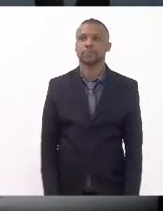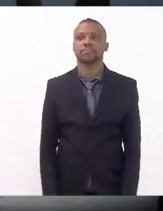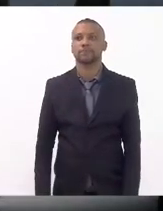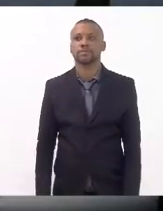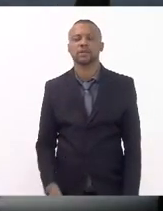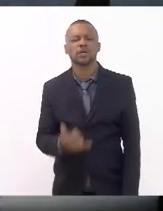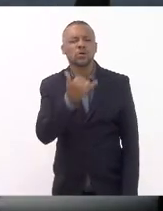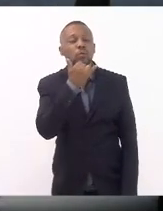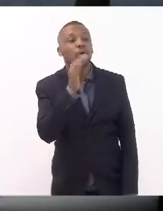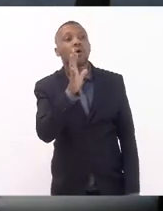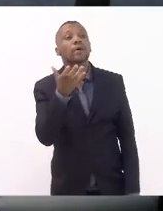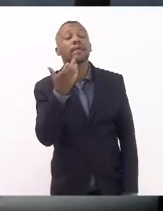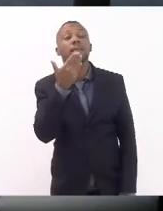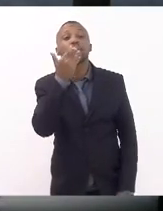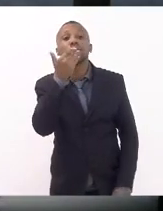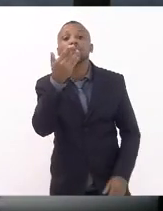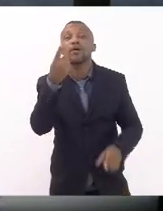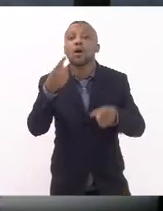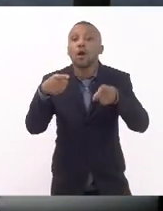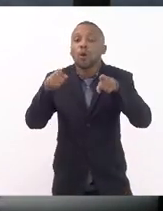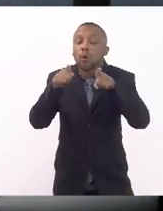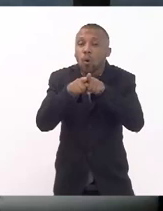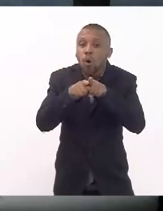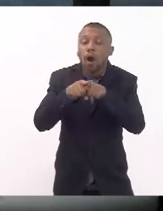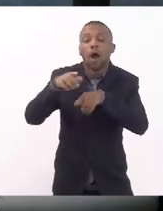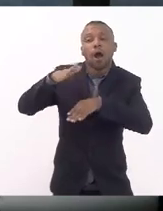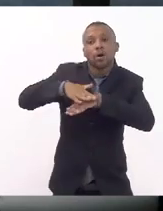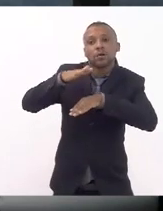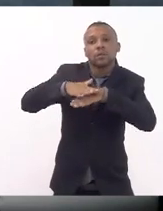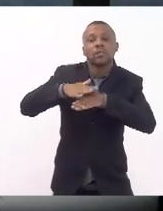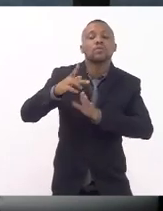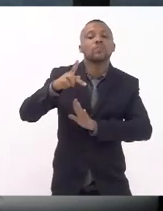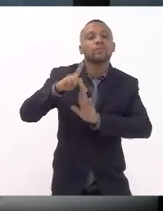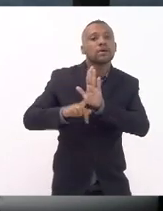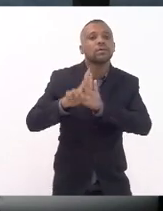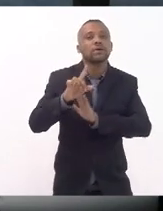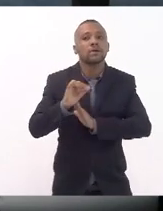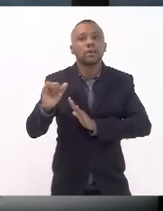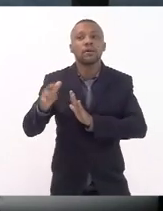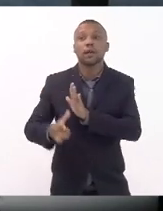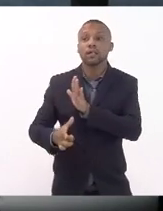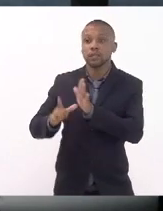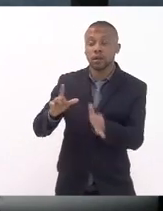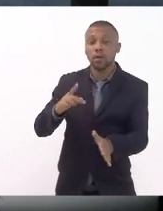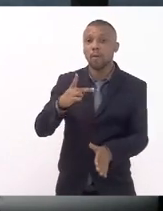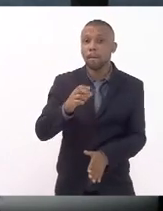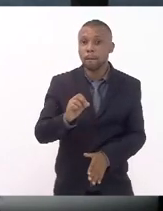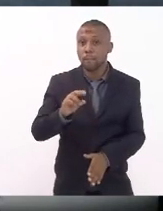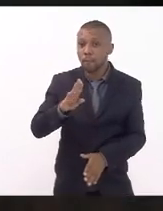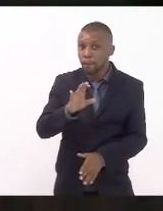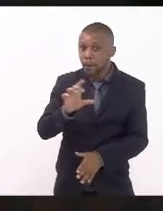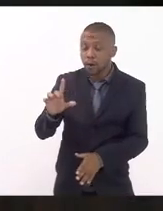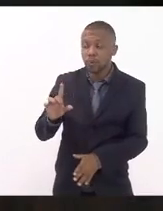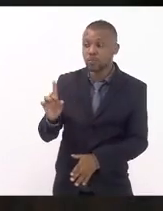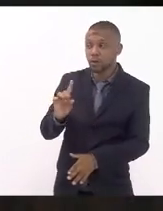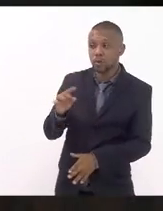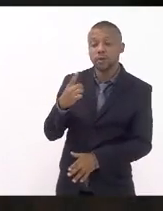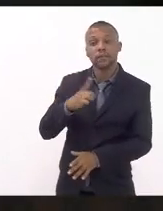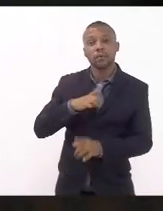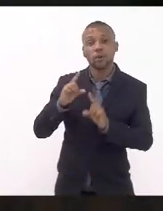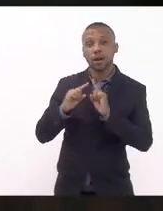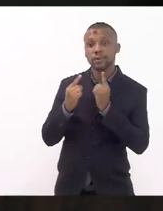Não, eu gostaria de coautoria do projeto anterior, presidente, se o, do... o Poubel... Não, é porque nós temos a